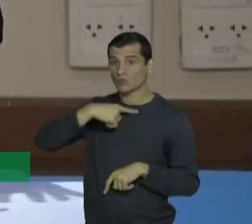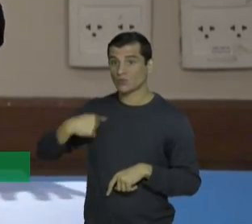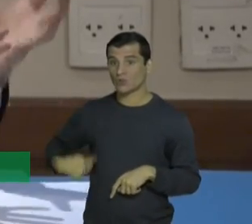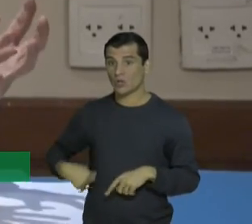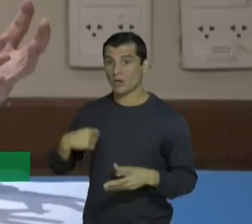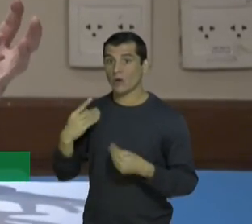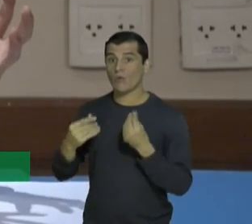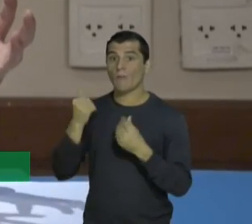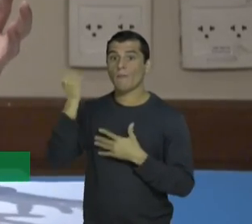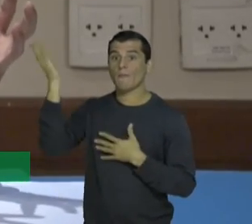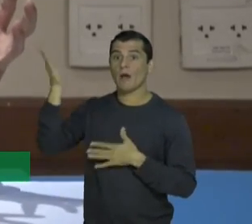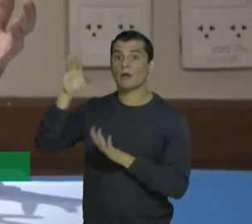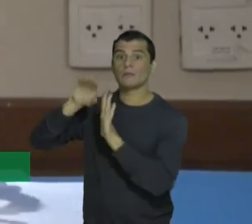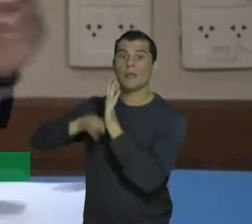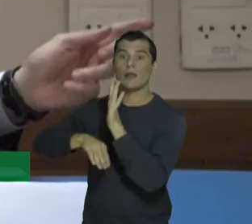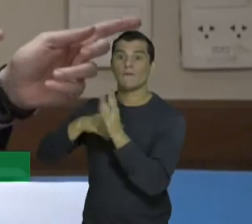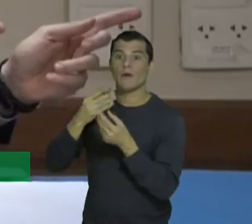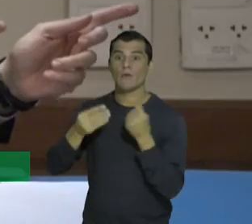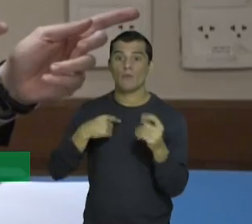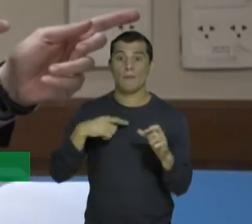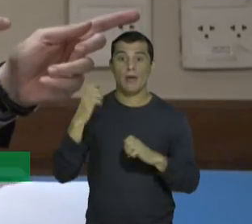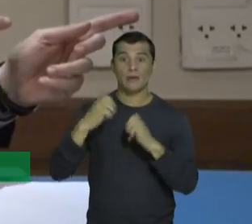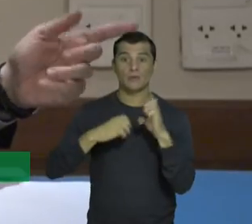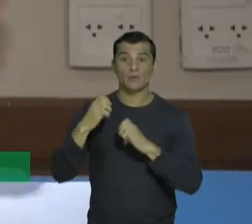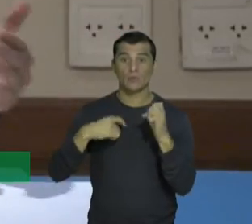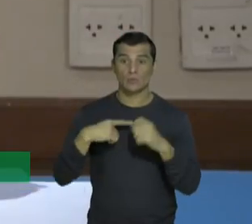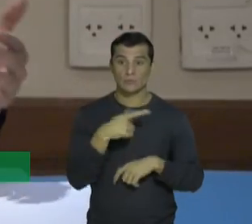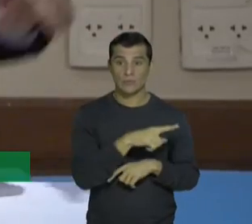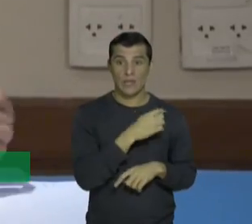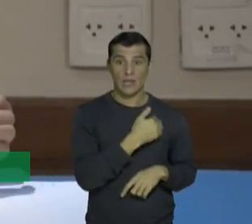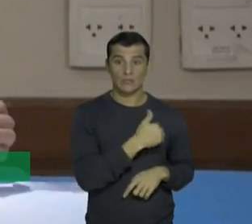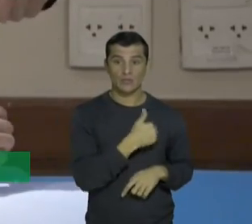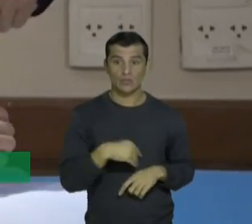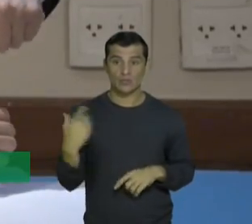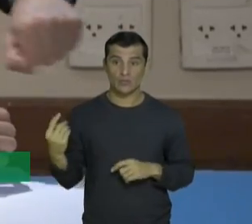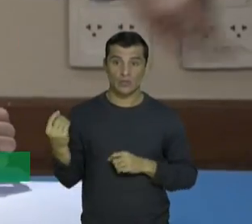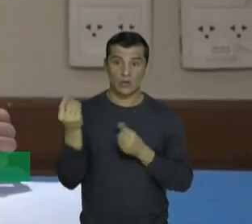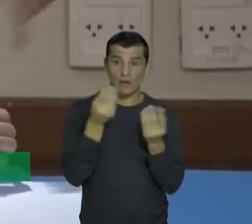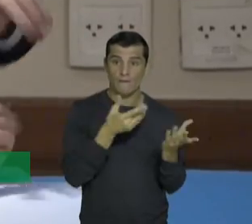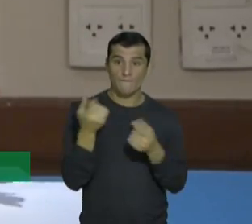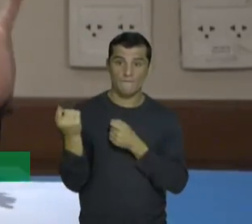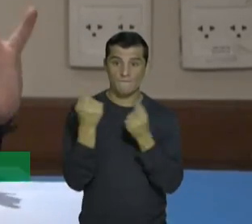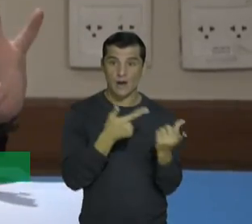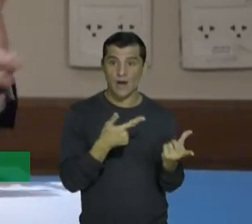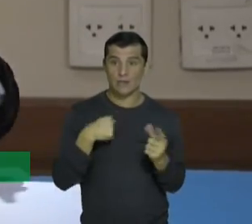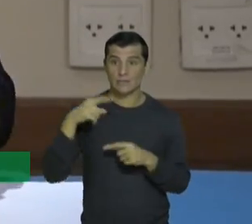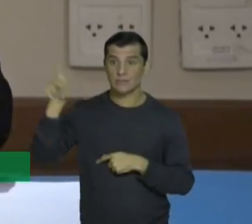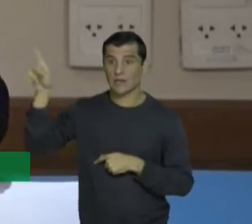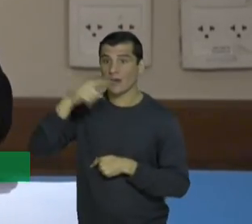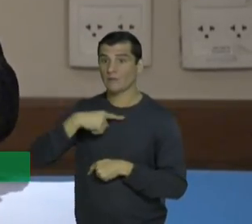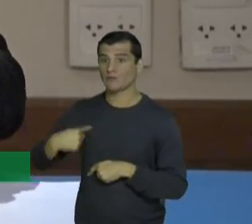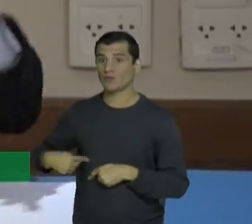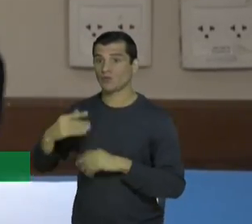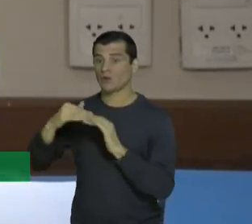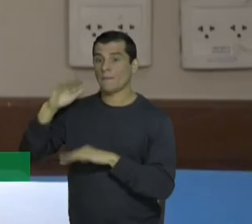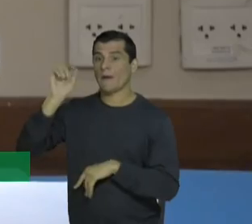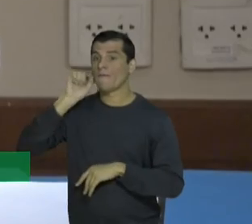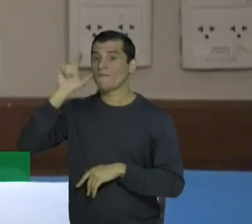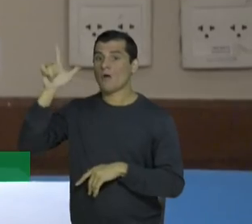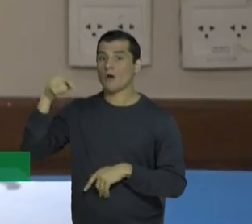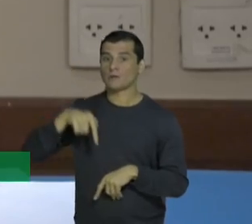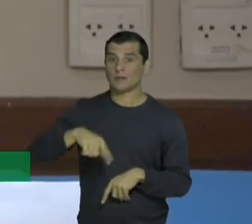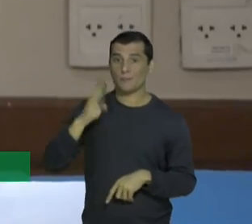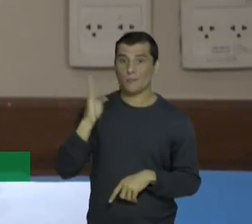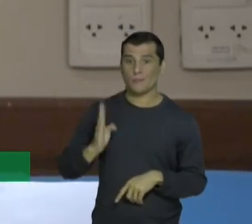o que temos de indústria que exporta pra Argentina daqui a pouco não consegue mais porque a China entra com mais força ainda então também tem um efeito